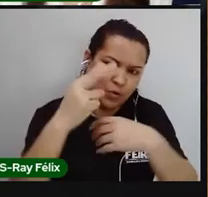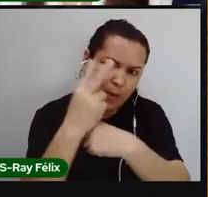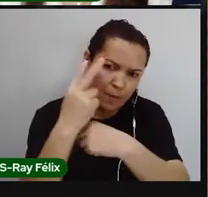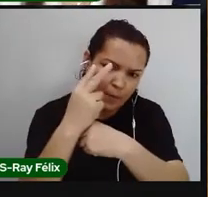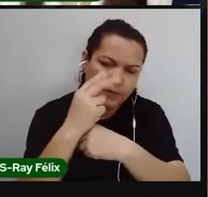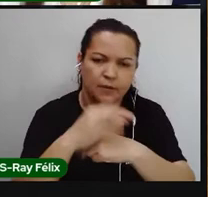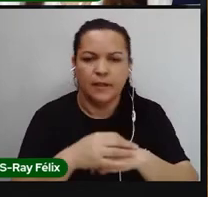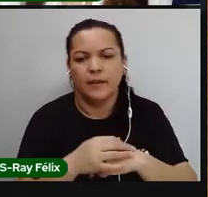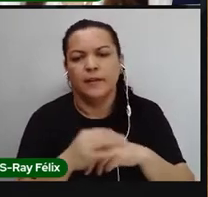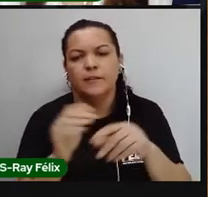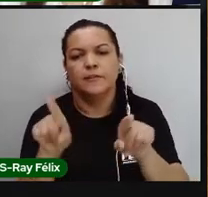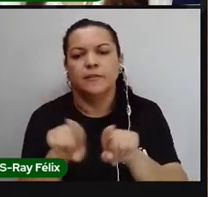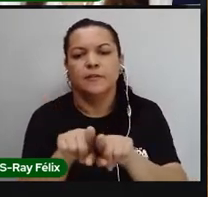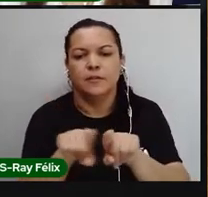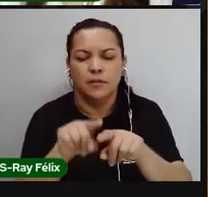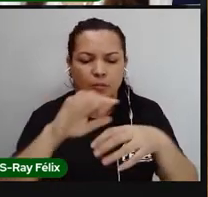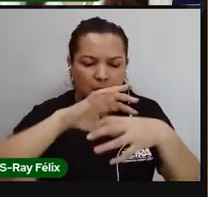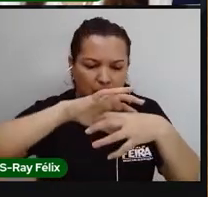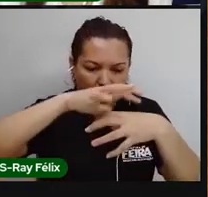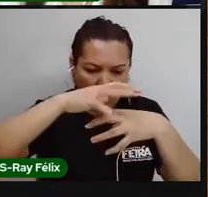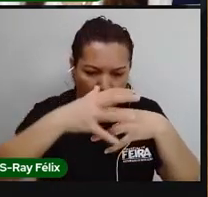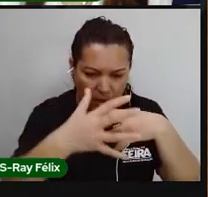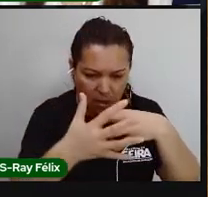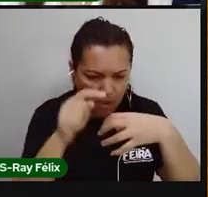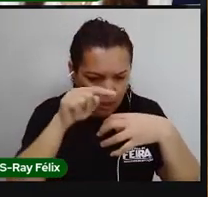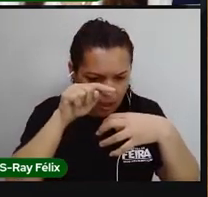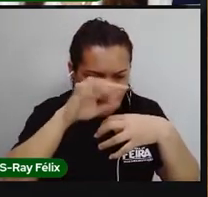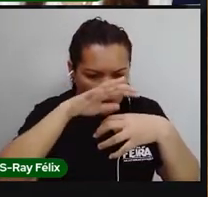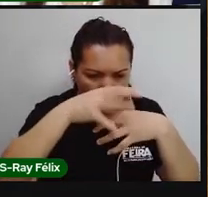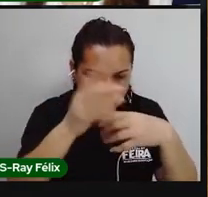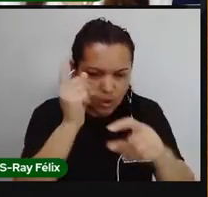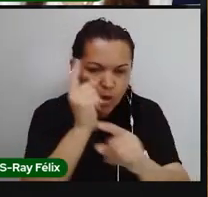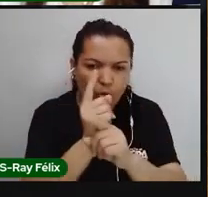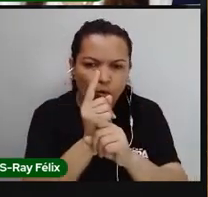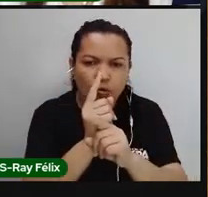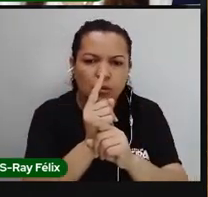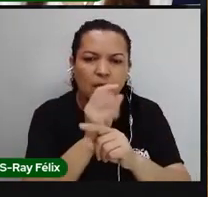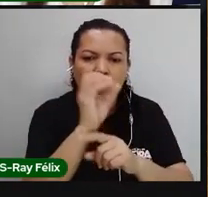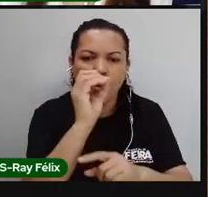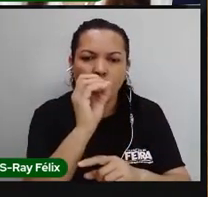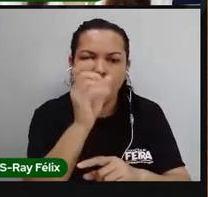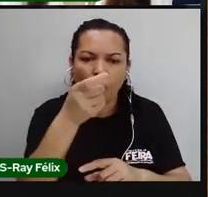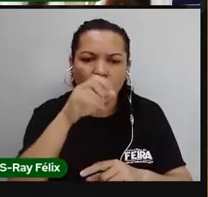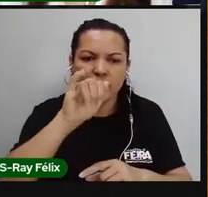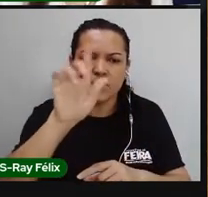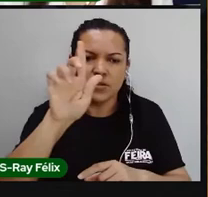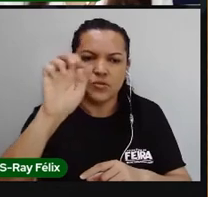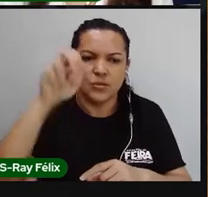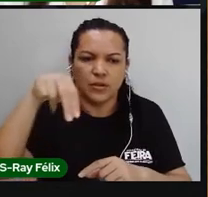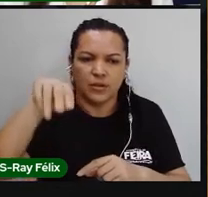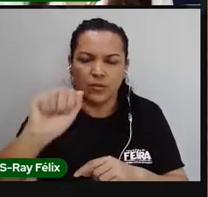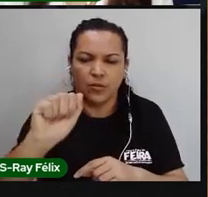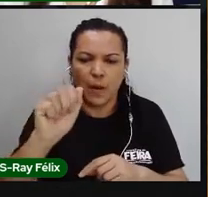Além disso, é nessa camada que encontramos o oxigênio, um elemento fundamental para a vida na Terra.